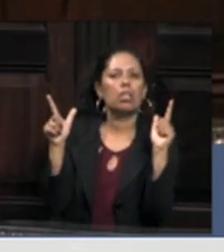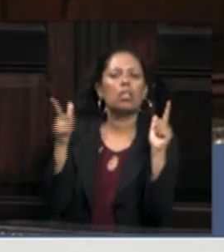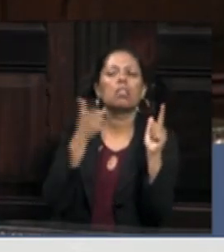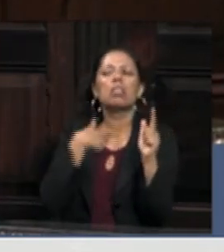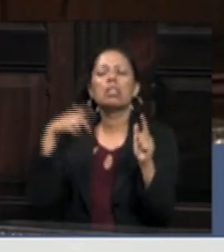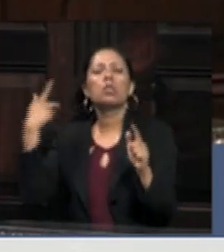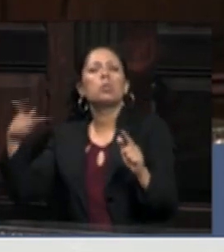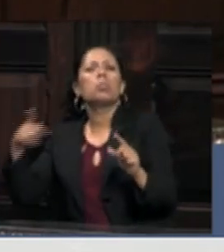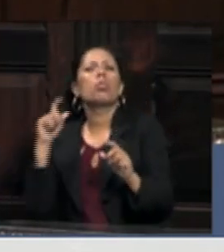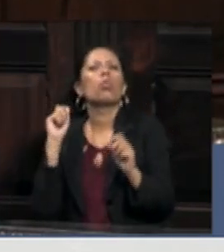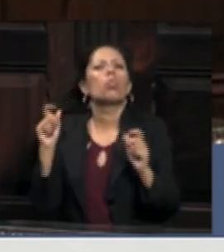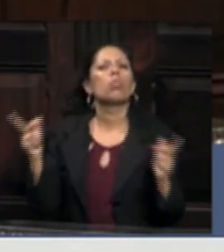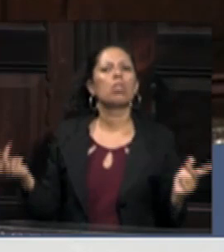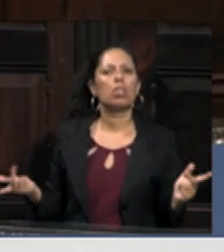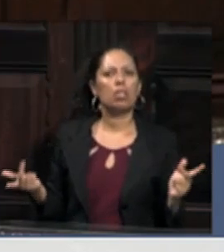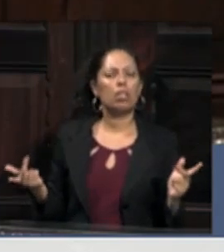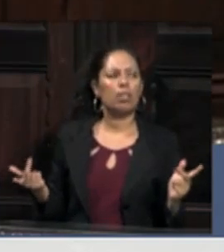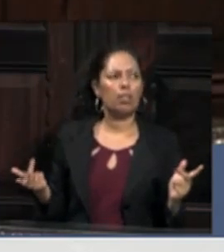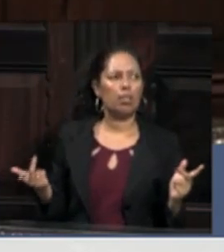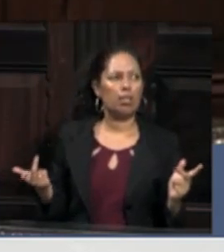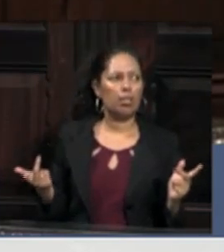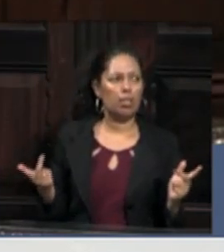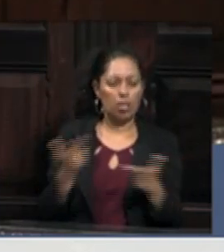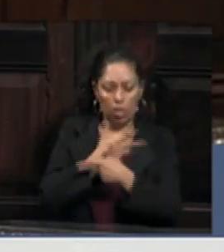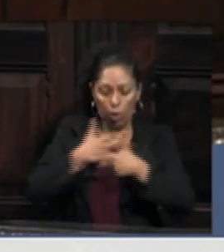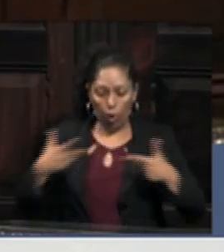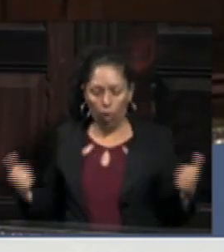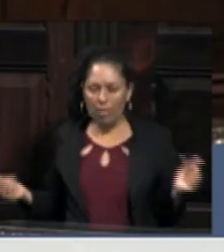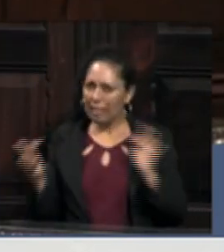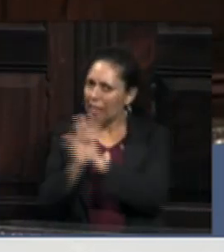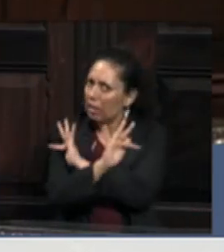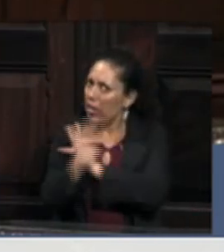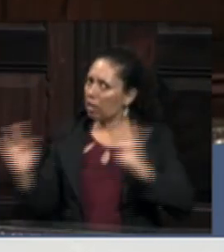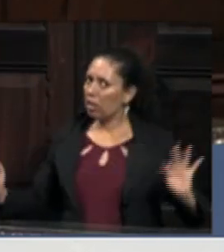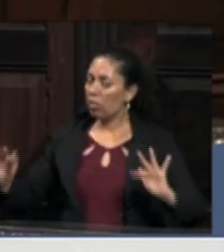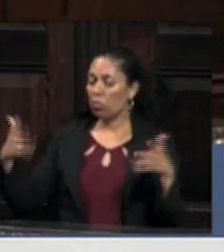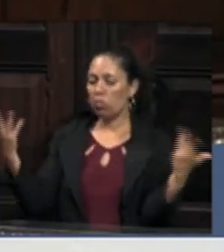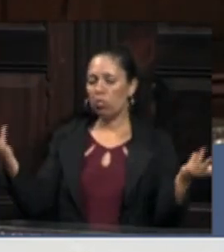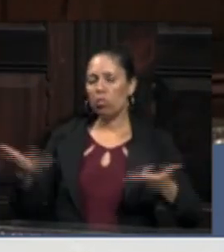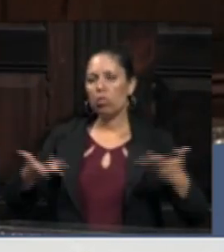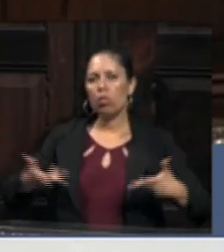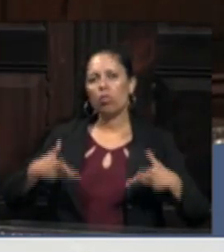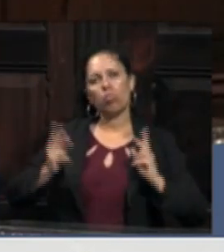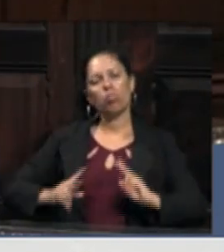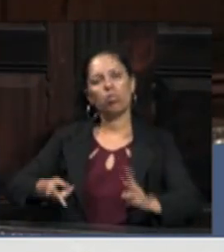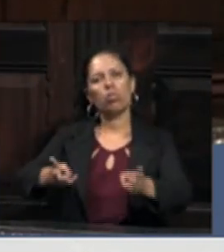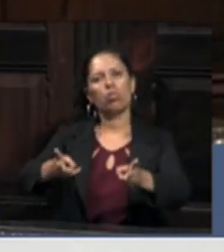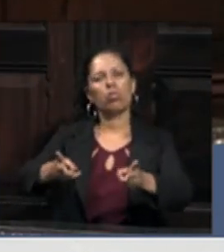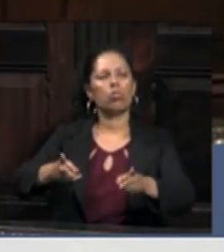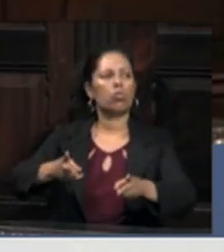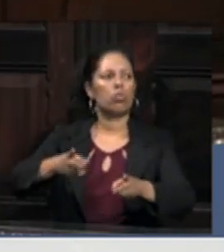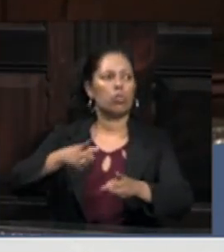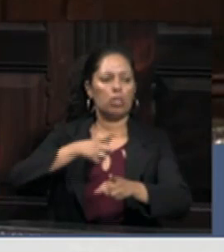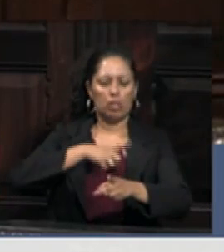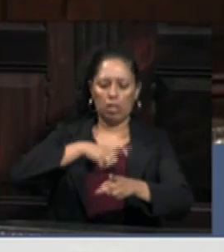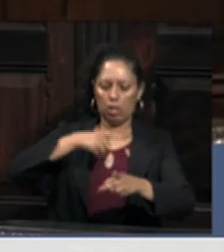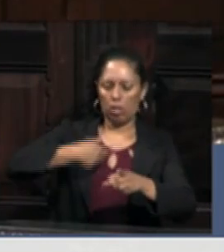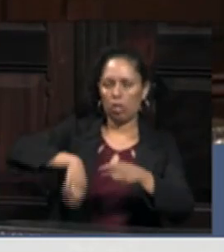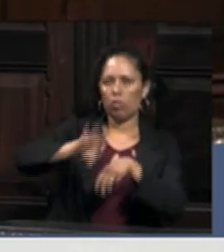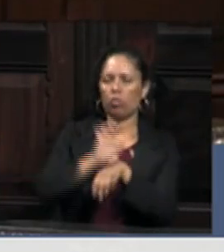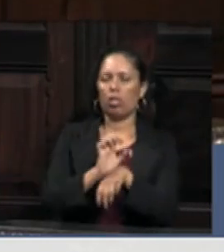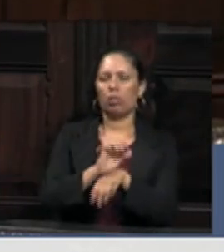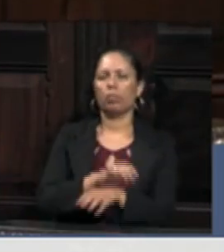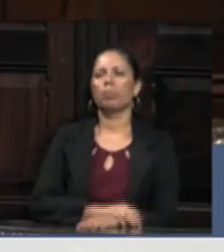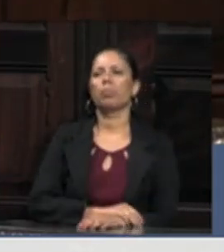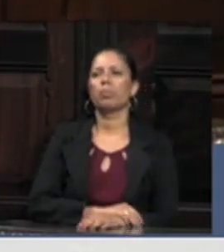suas intenções nessas questões problemáticas que hoje continuam latentes no Estado do Rio de